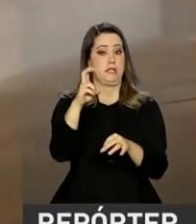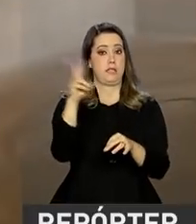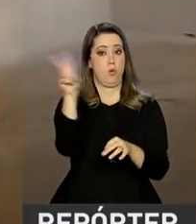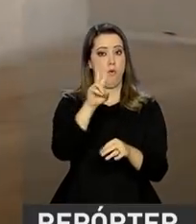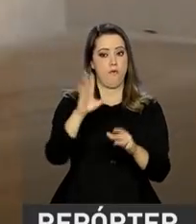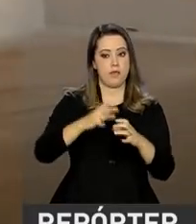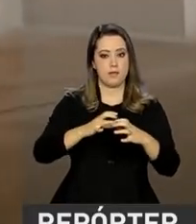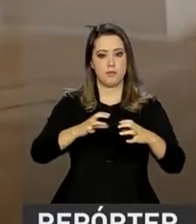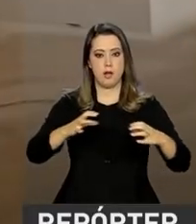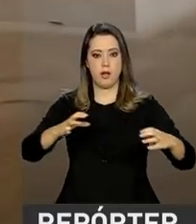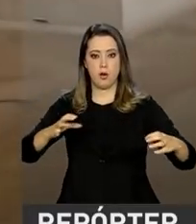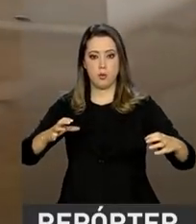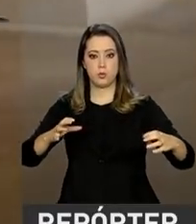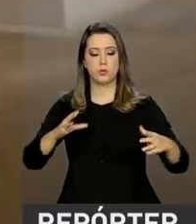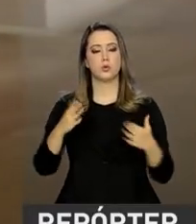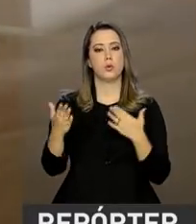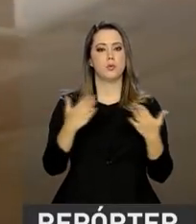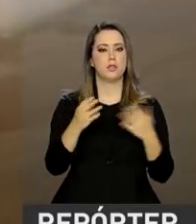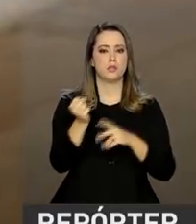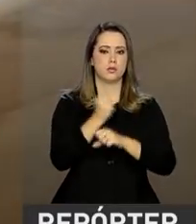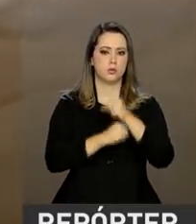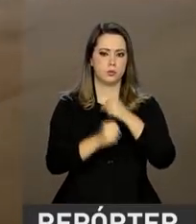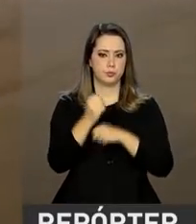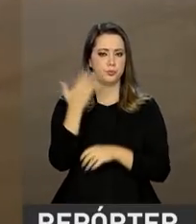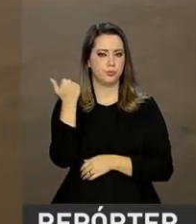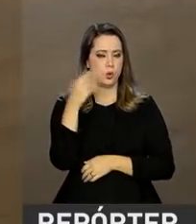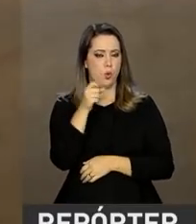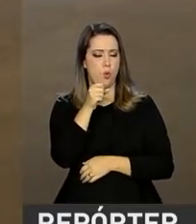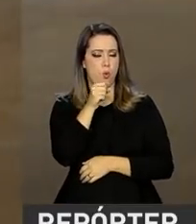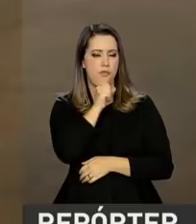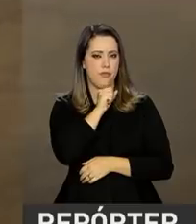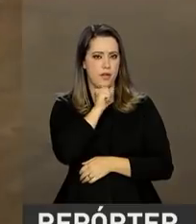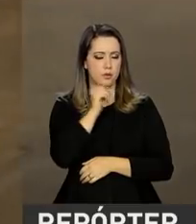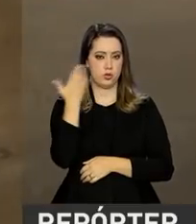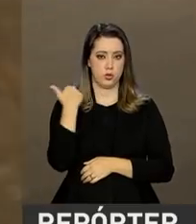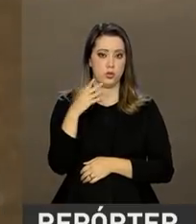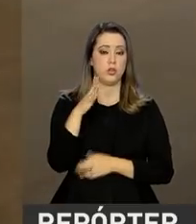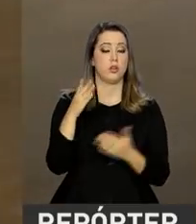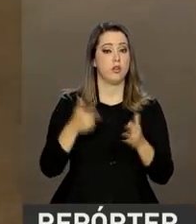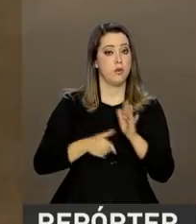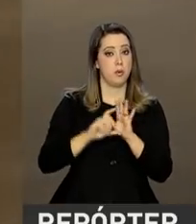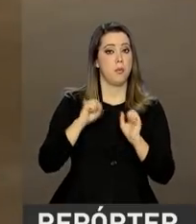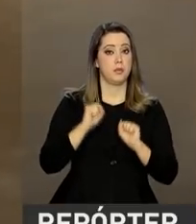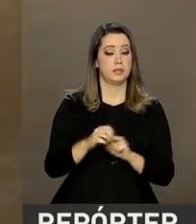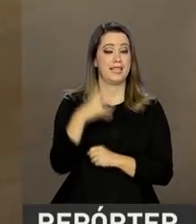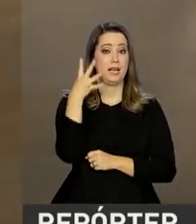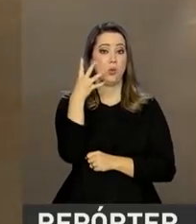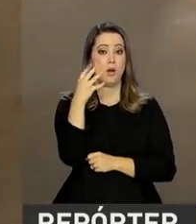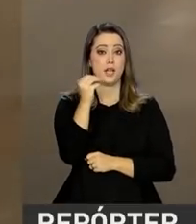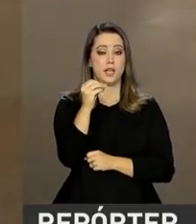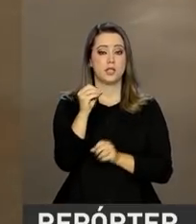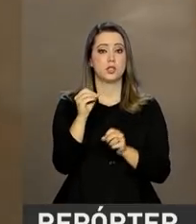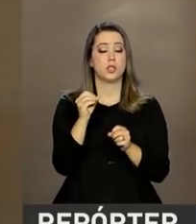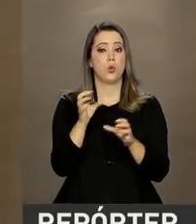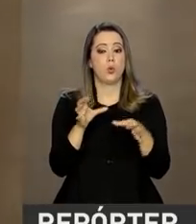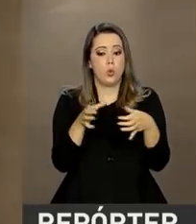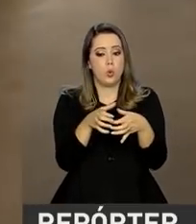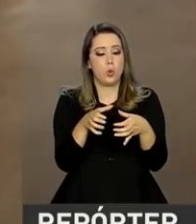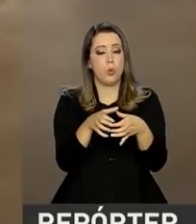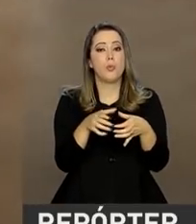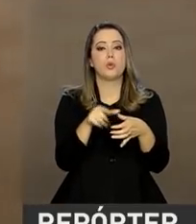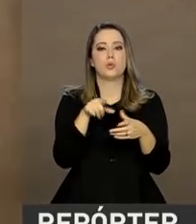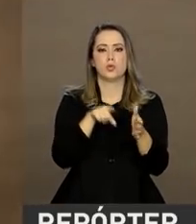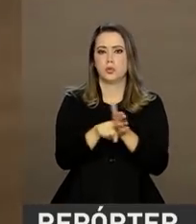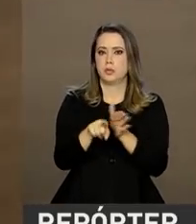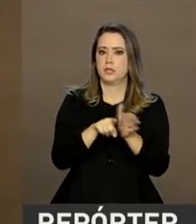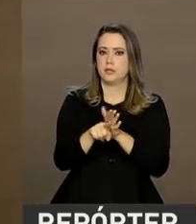antigo. Quando estiver em pleno funcionamento, poderá abrigar até 40 estações de pesquisa, o dobro da